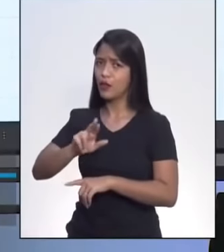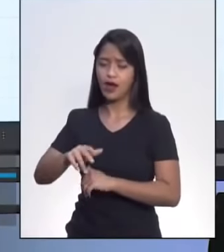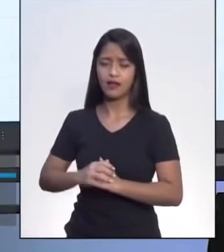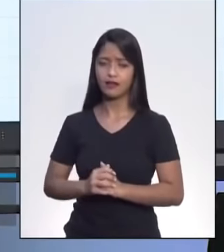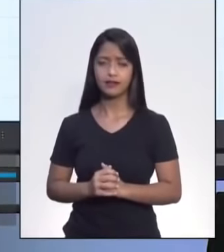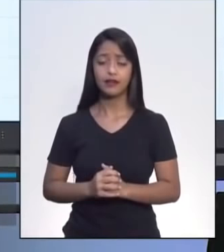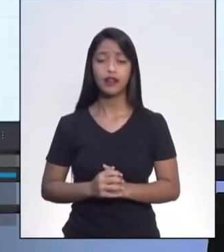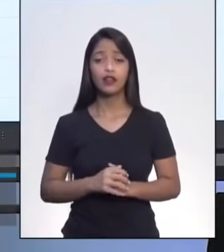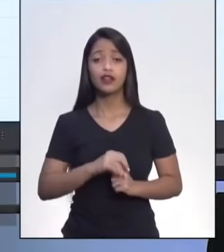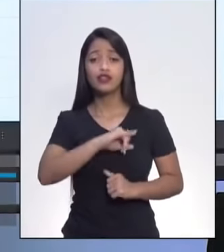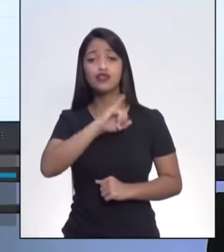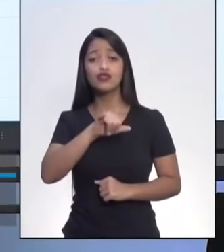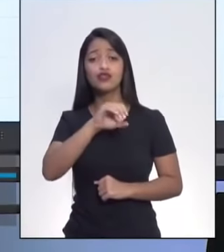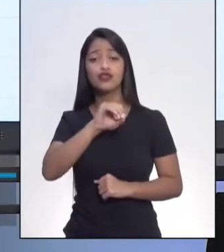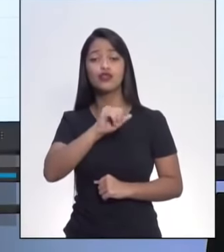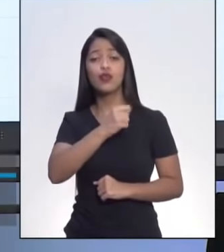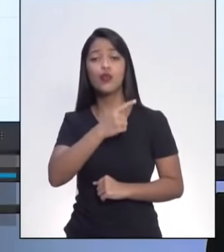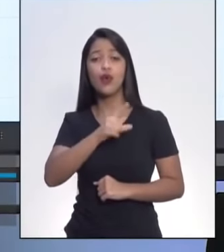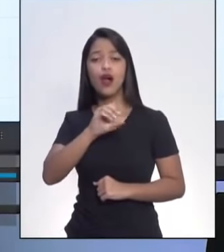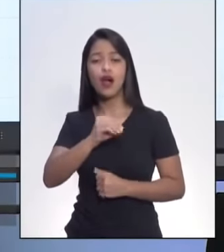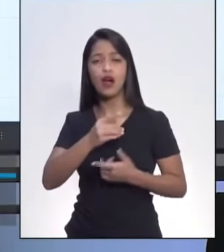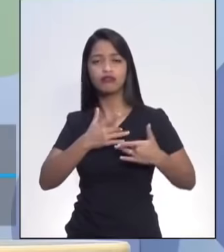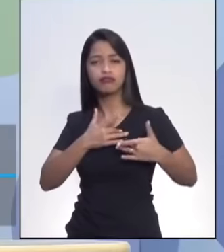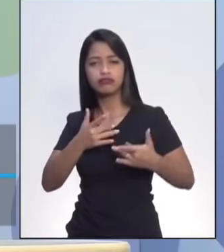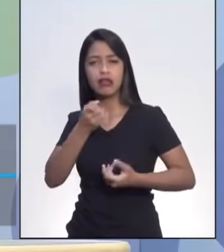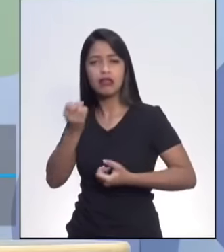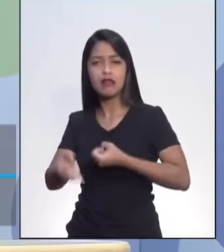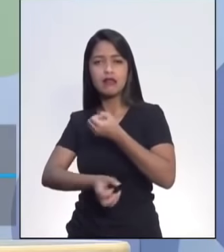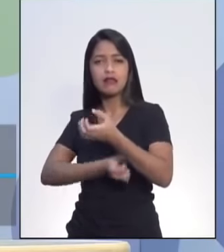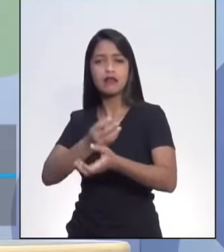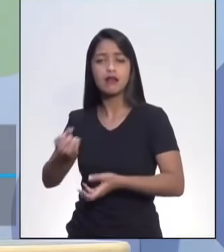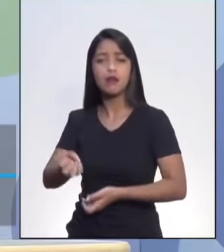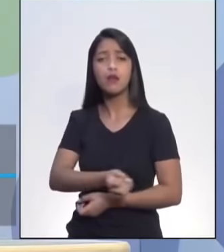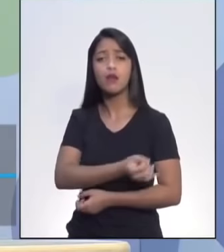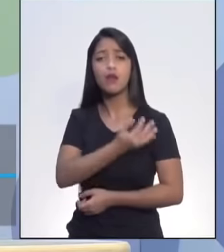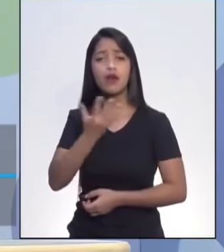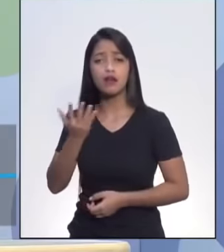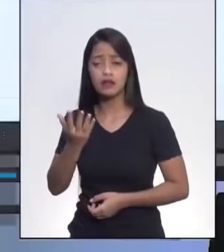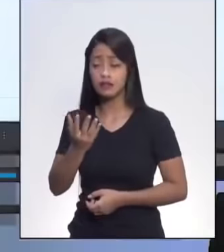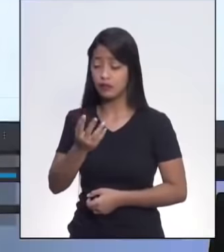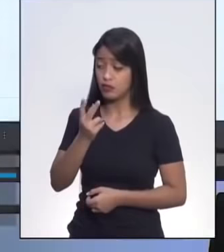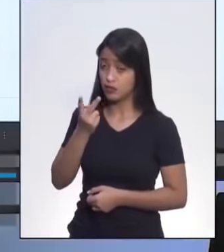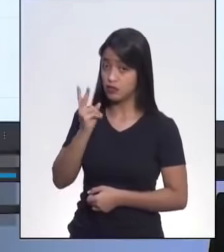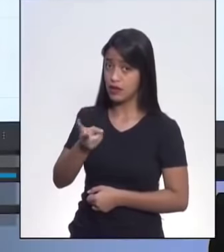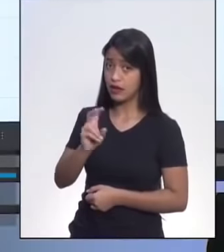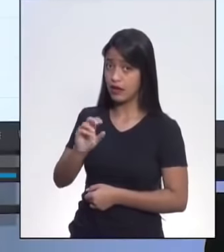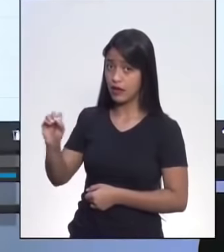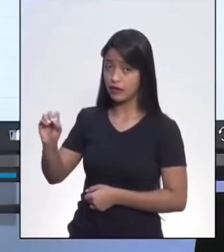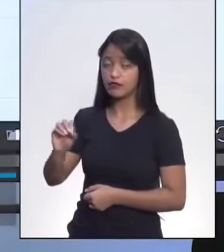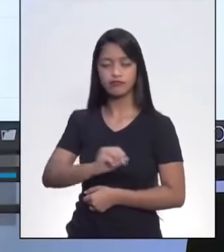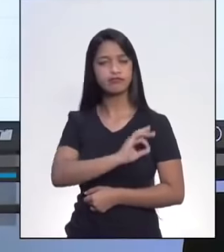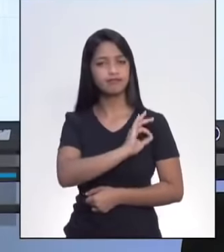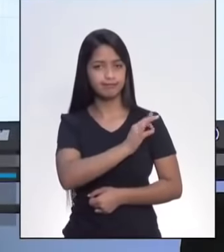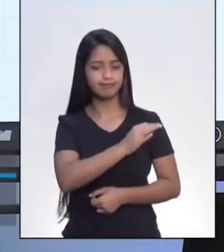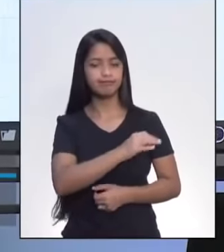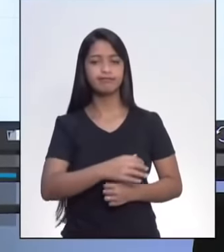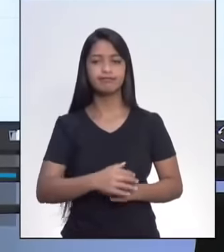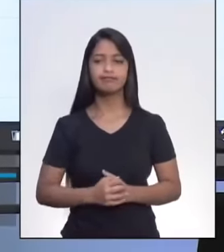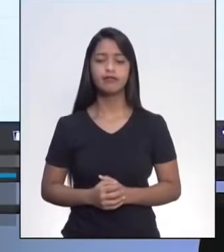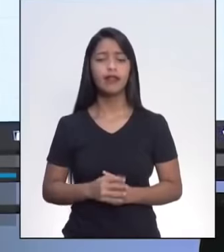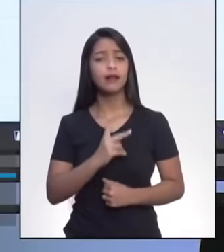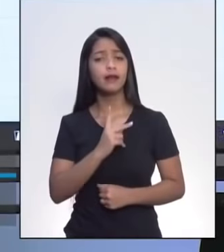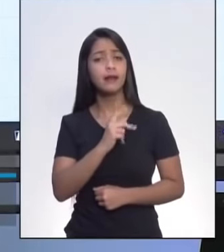doou? Alessandra, O João doou foi 2.500. 2.500 aventais. Tá aqui. Tá bom? O